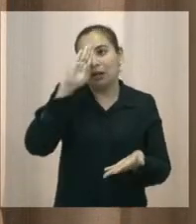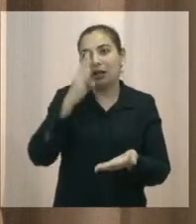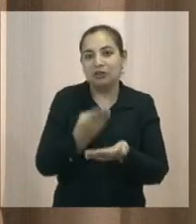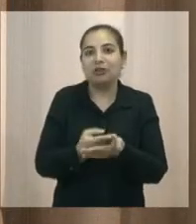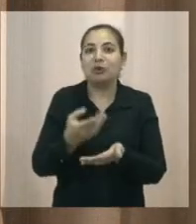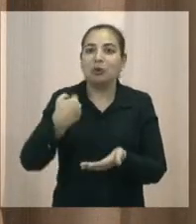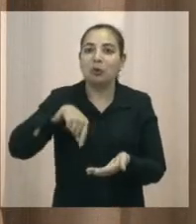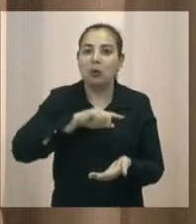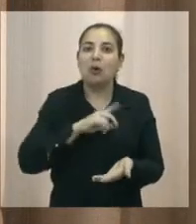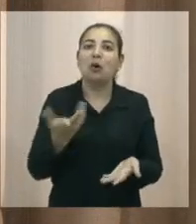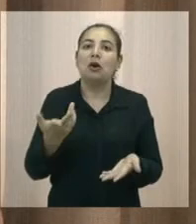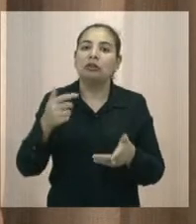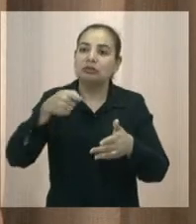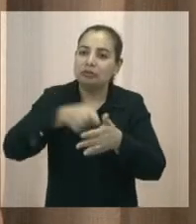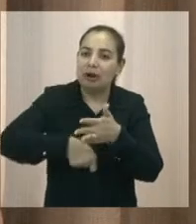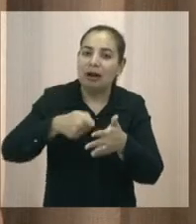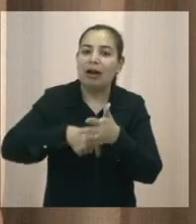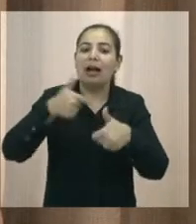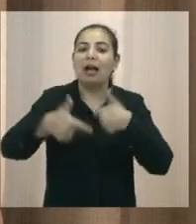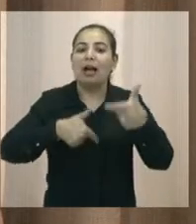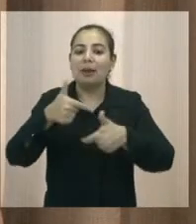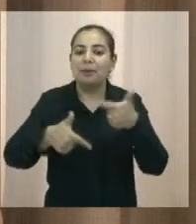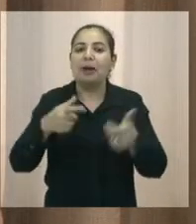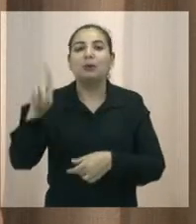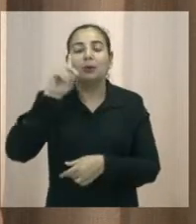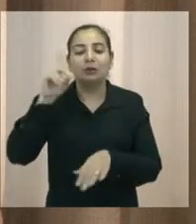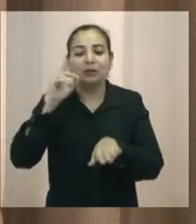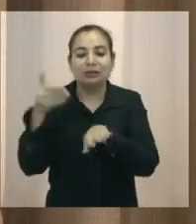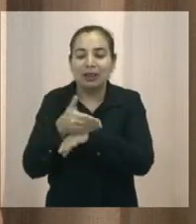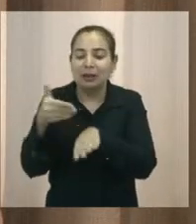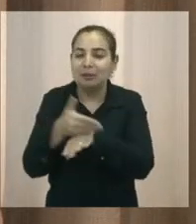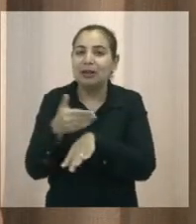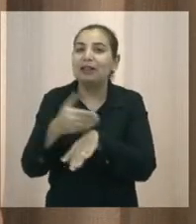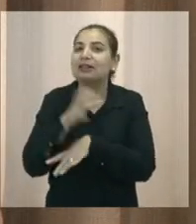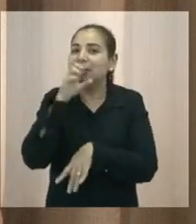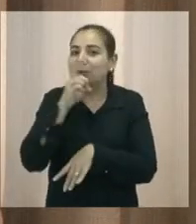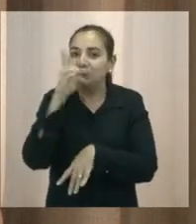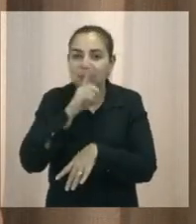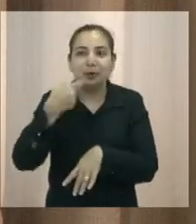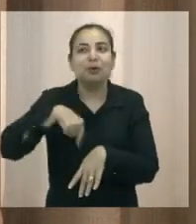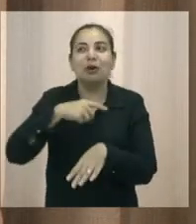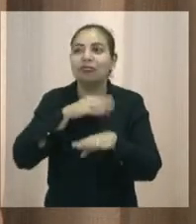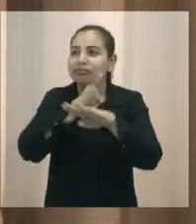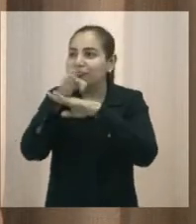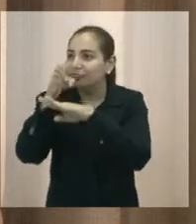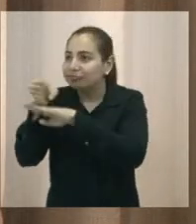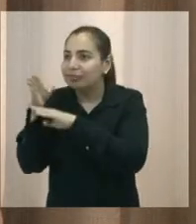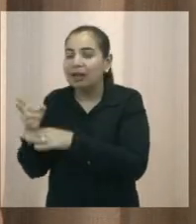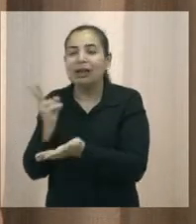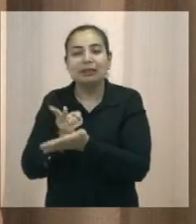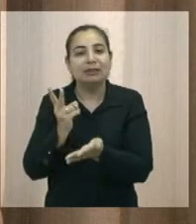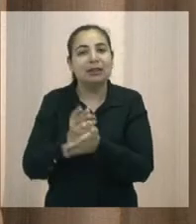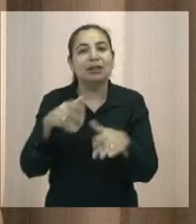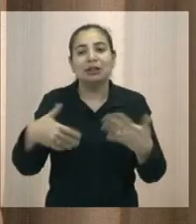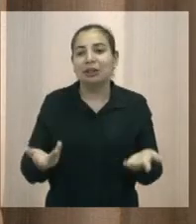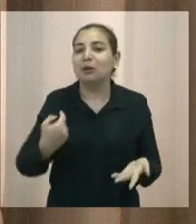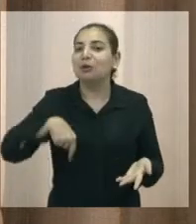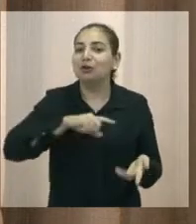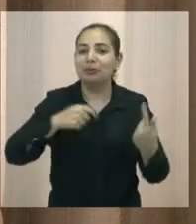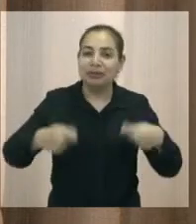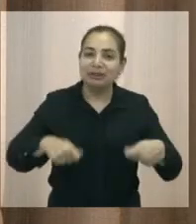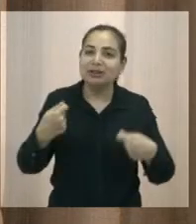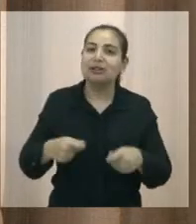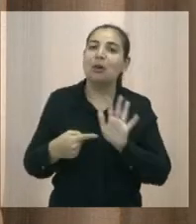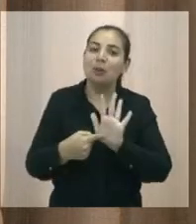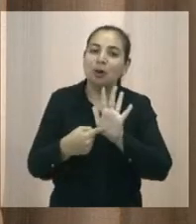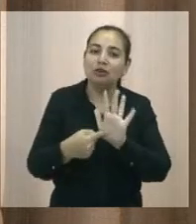muito presentes todos os dias da semana, inclusive nos finais de semana, então a gente tem muito que mostrar, né, e